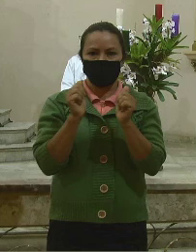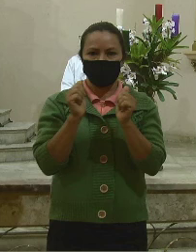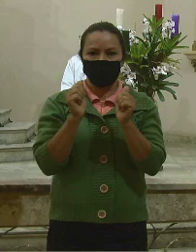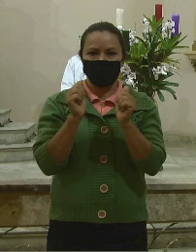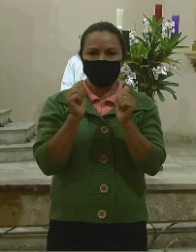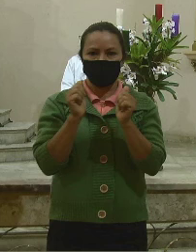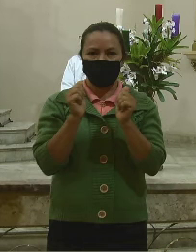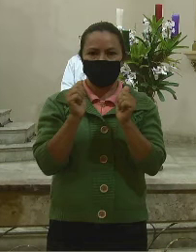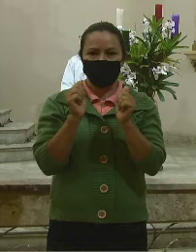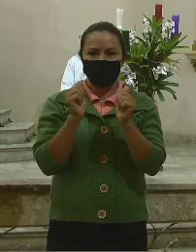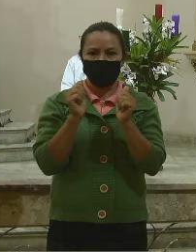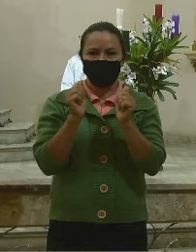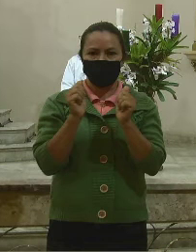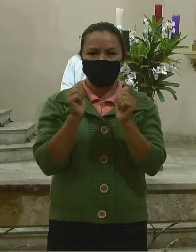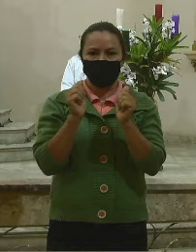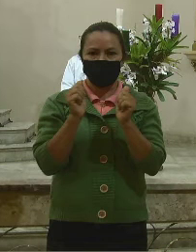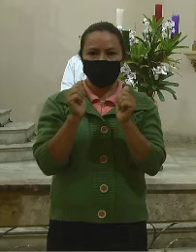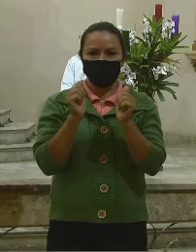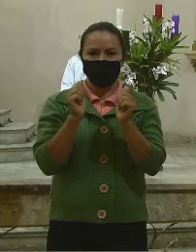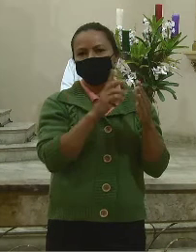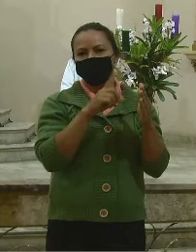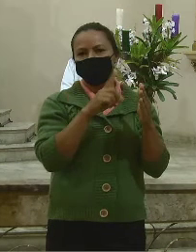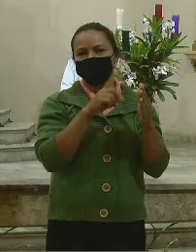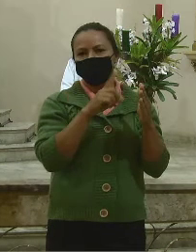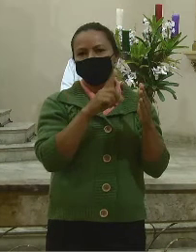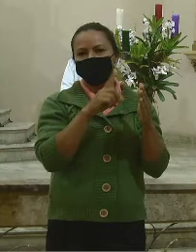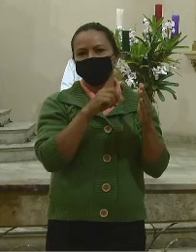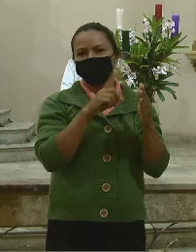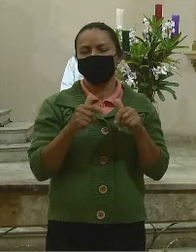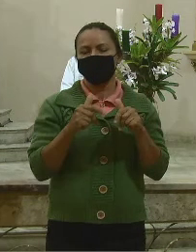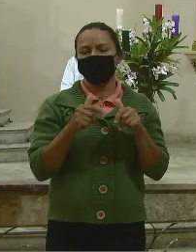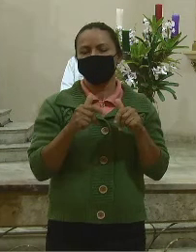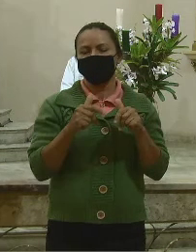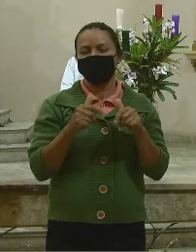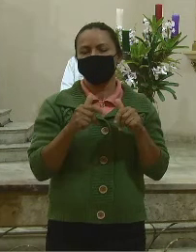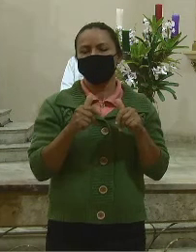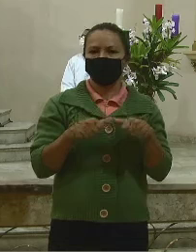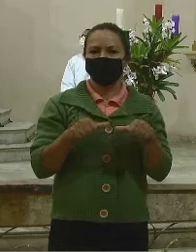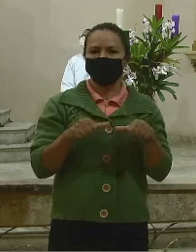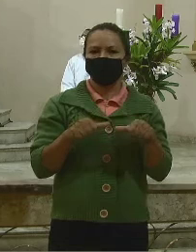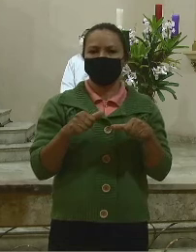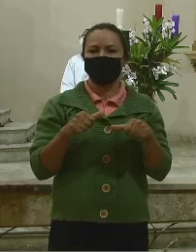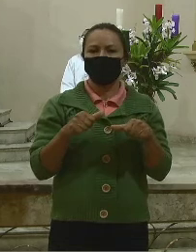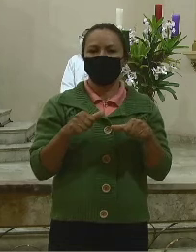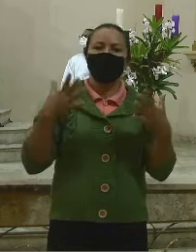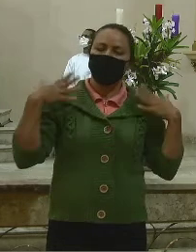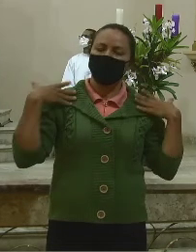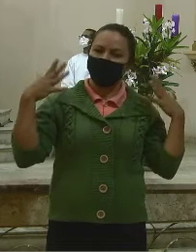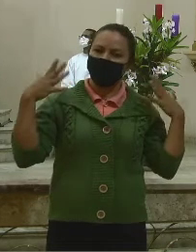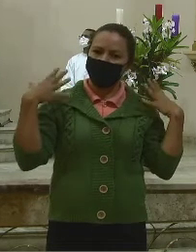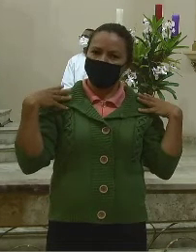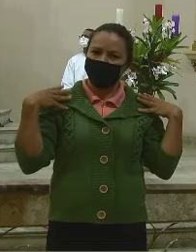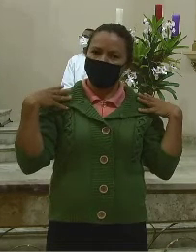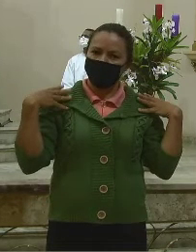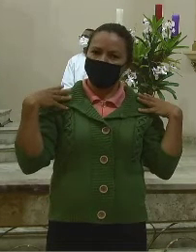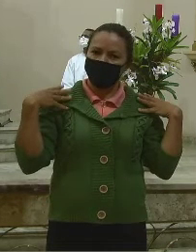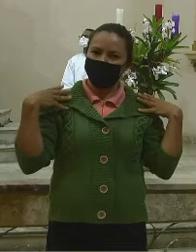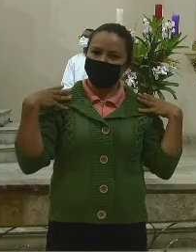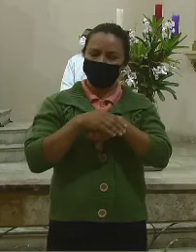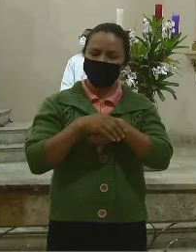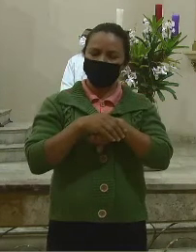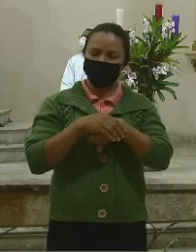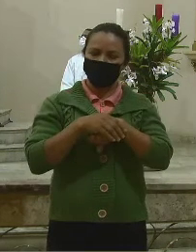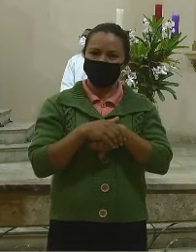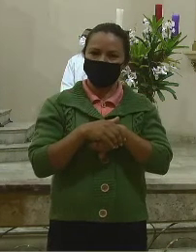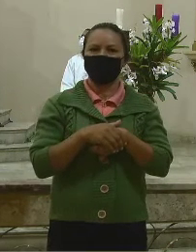redes sociais, nós todos nos voltamos nesta alegria para a sua vida,